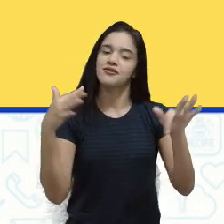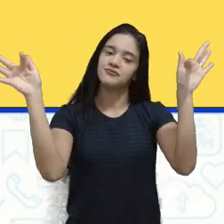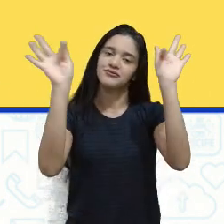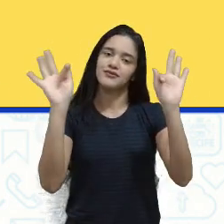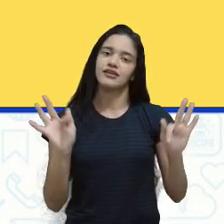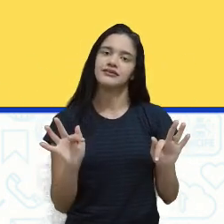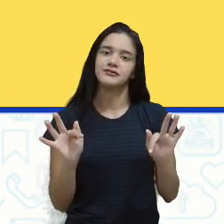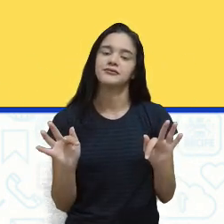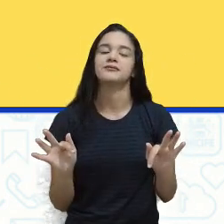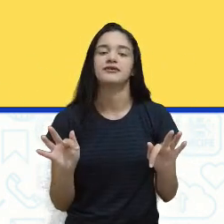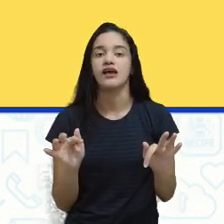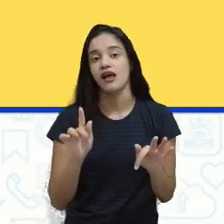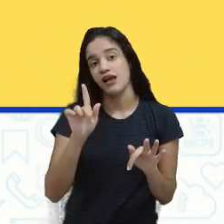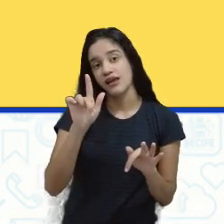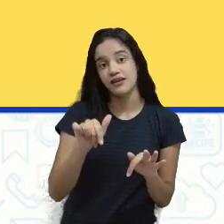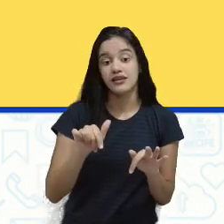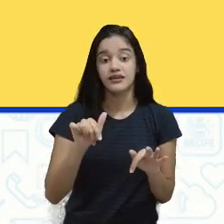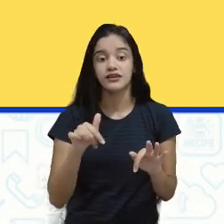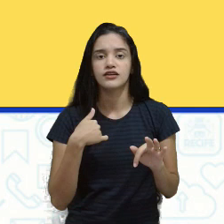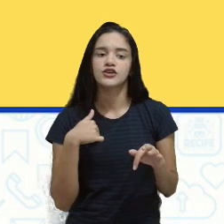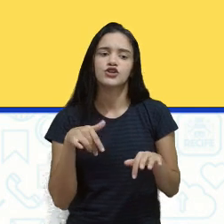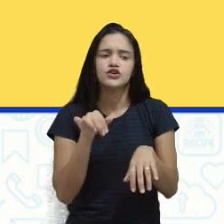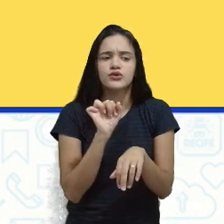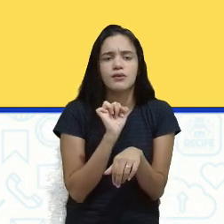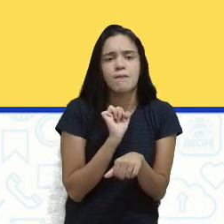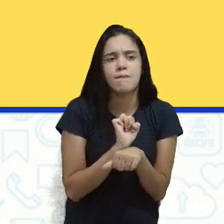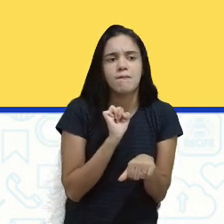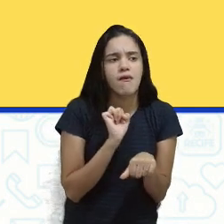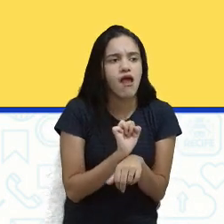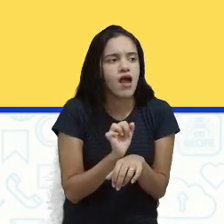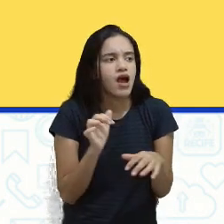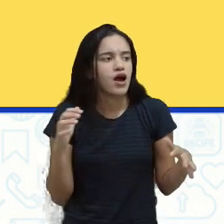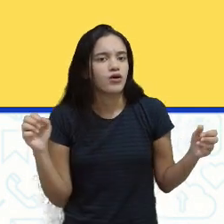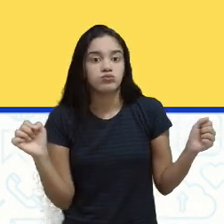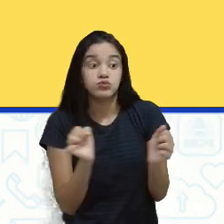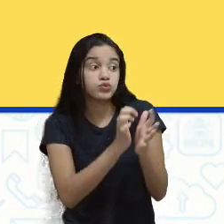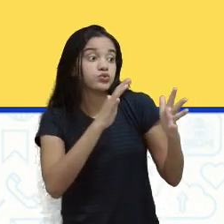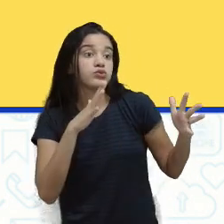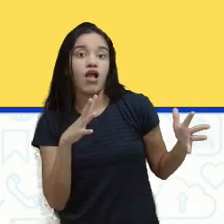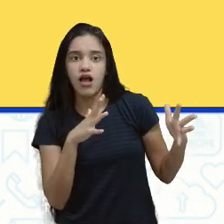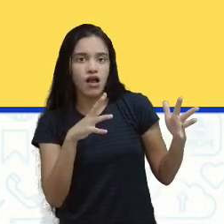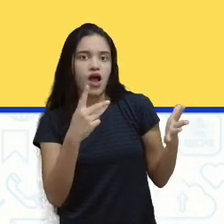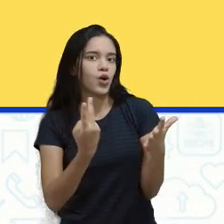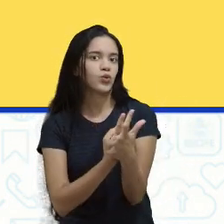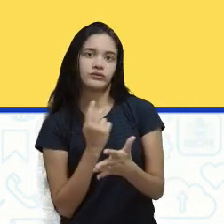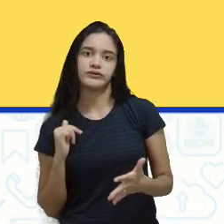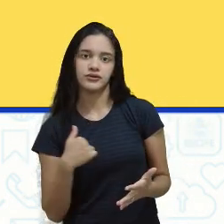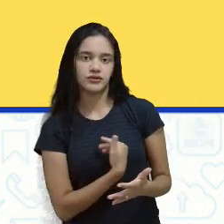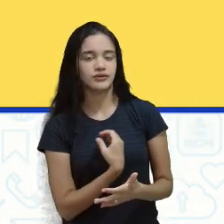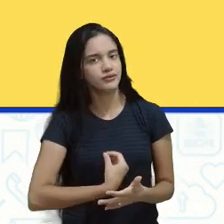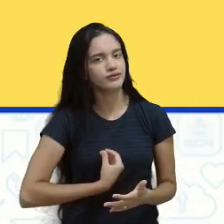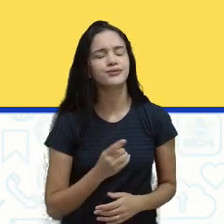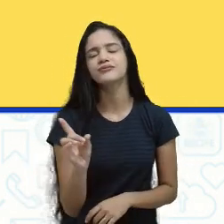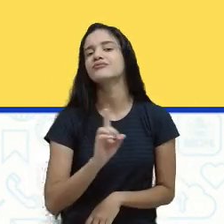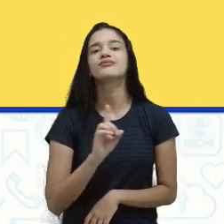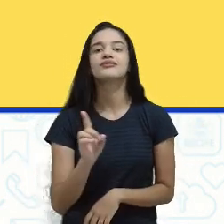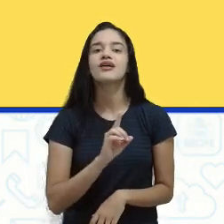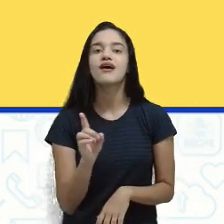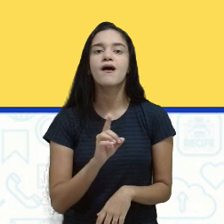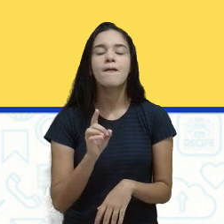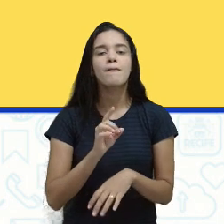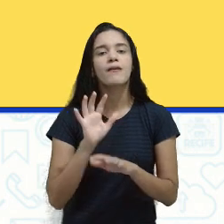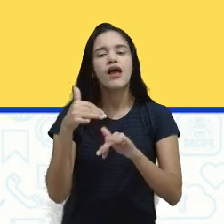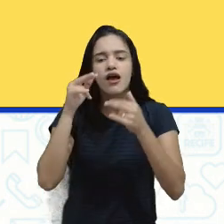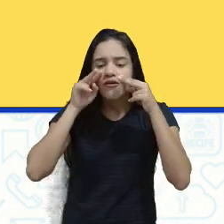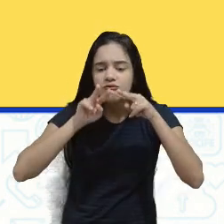felizes, nós não precisamos esperar algo extraordinário acontecer na nossa vida. Nós precisamos ver o